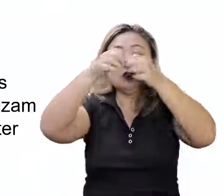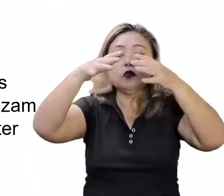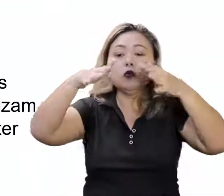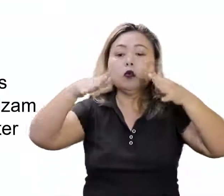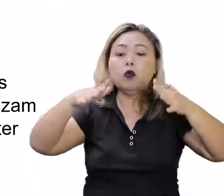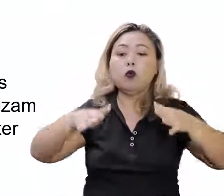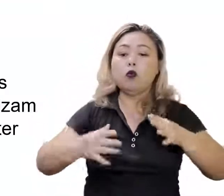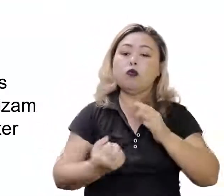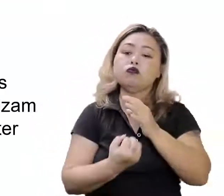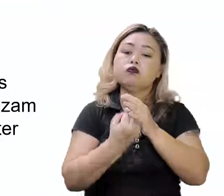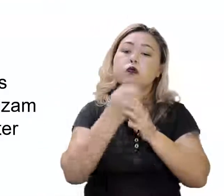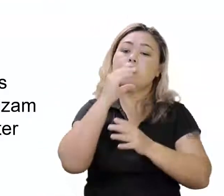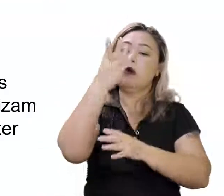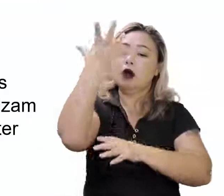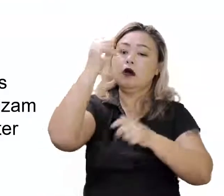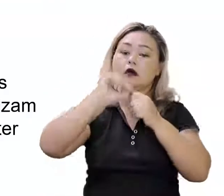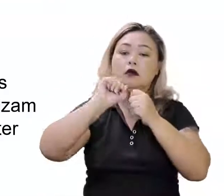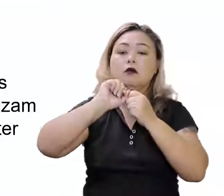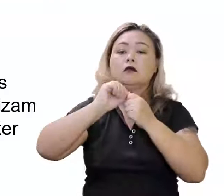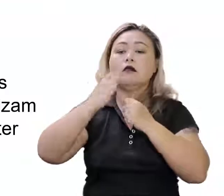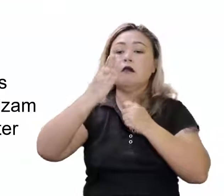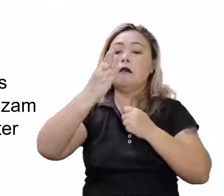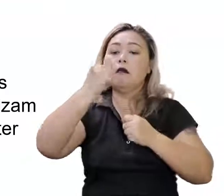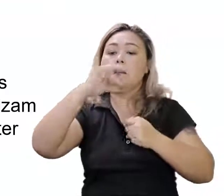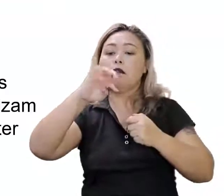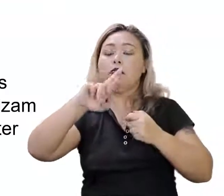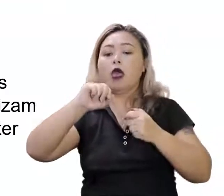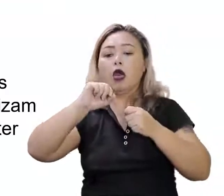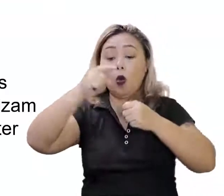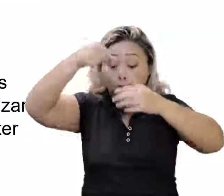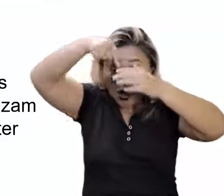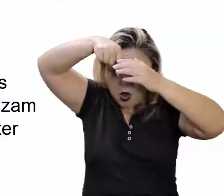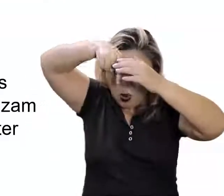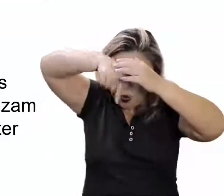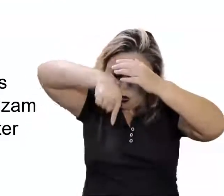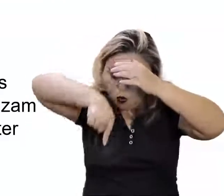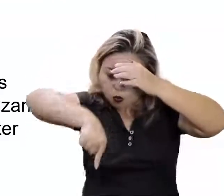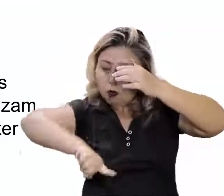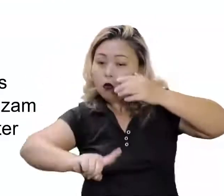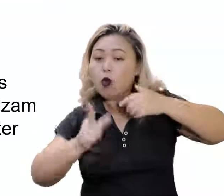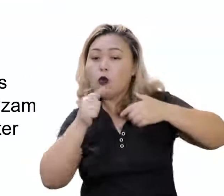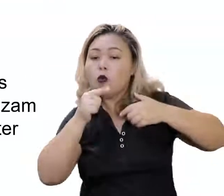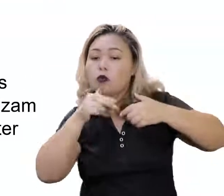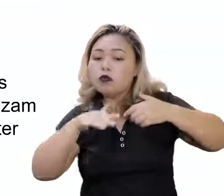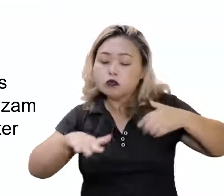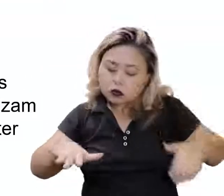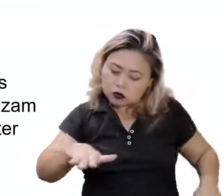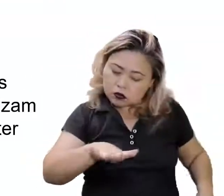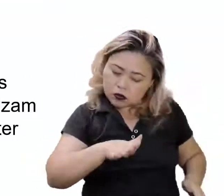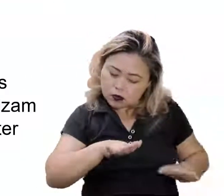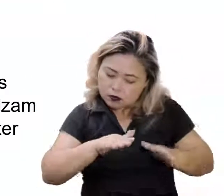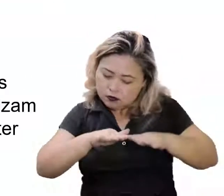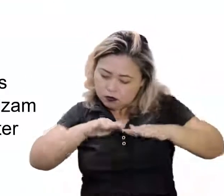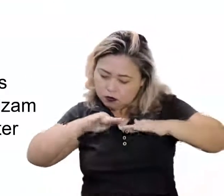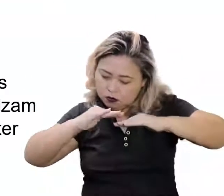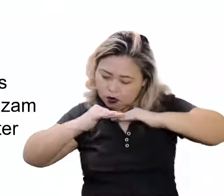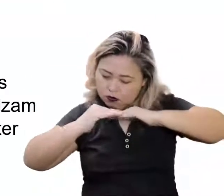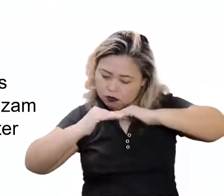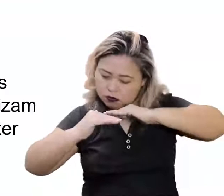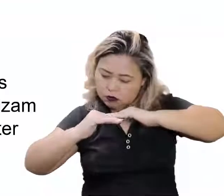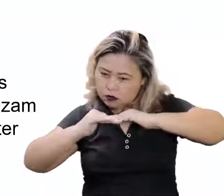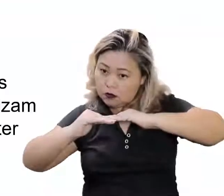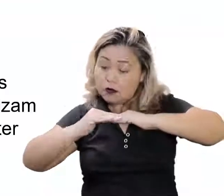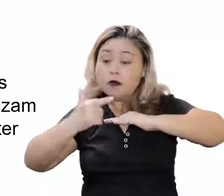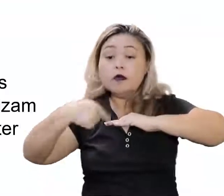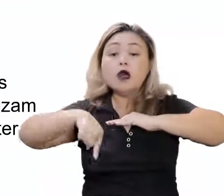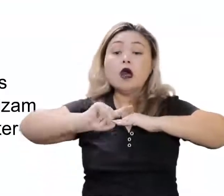vulcão. Essas bactérias, elas não vão ter, ou então lá no fundo dos oceanos, né, nas fendas ali, esses